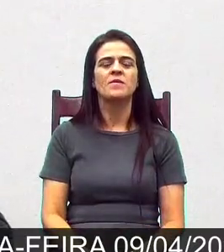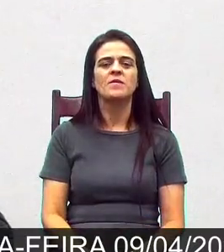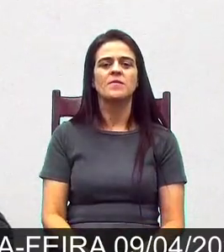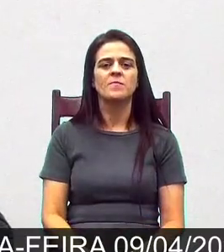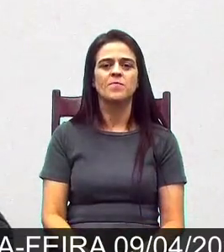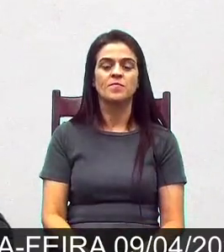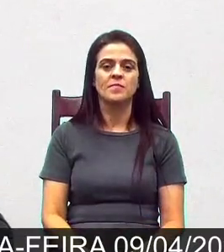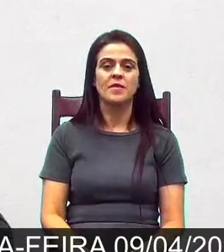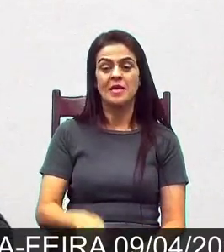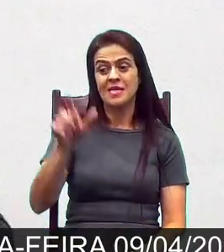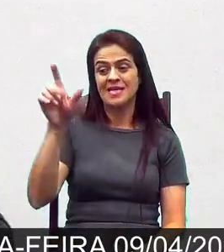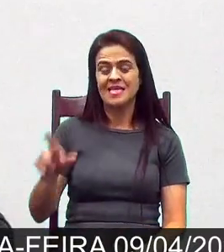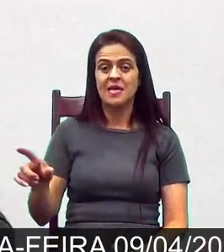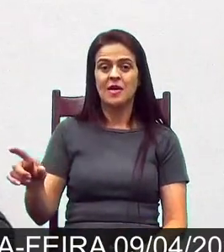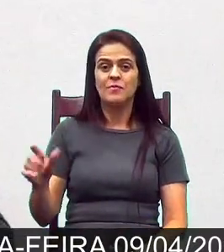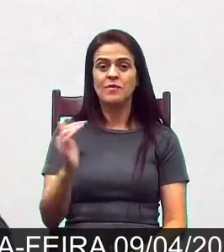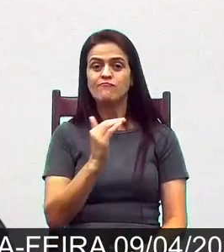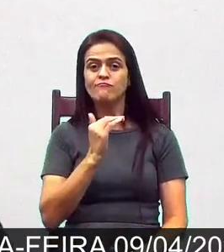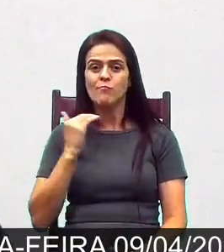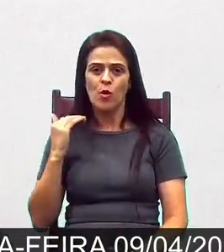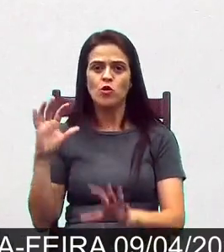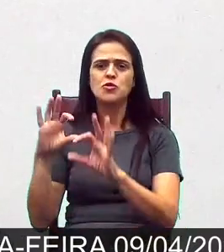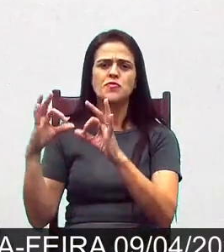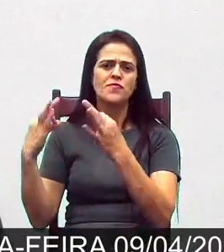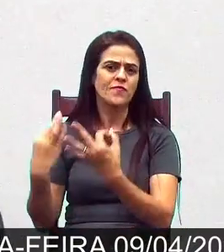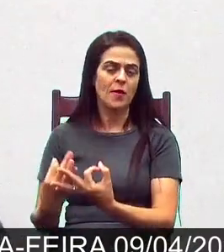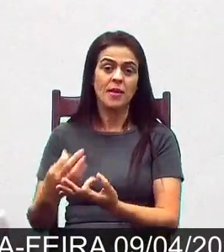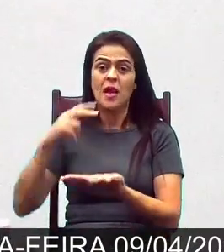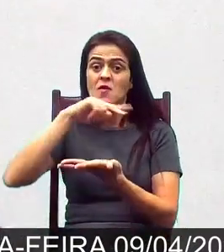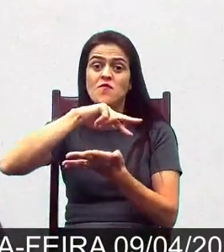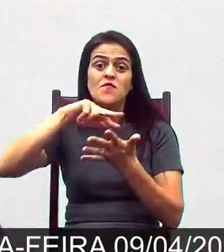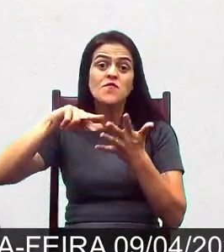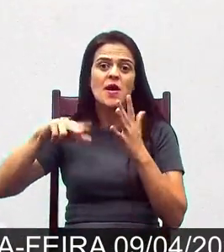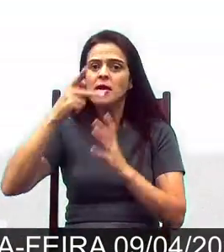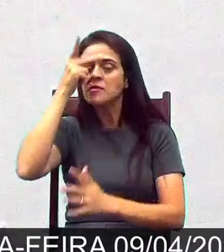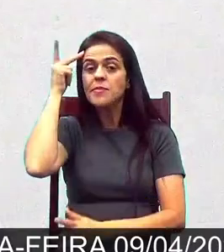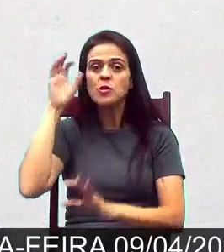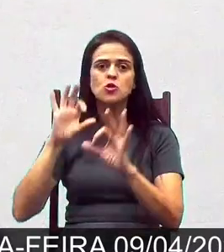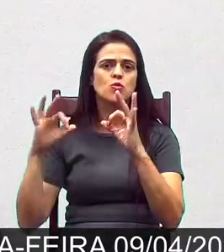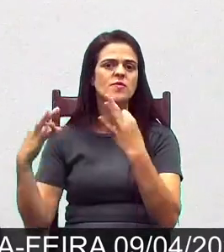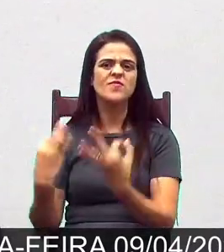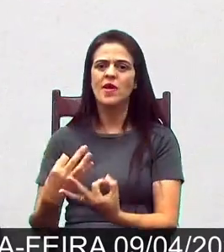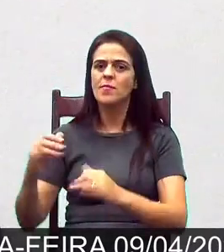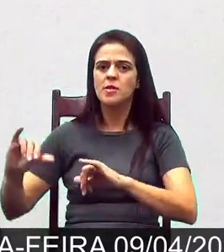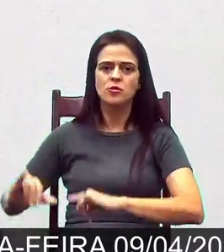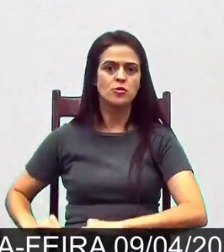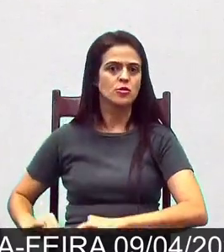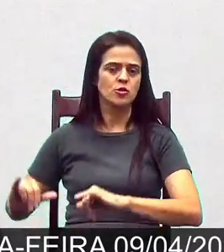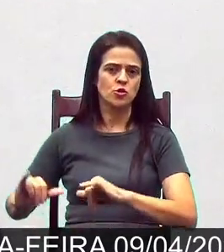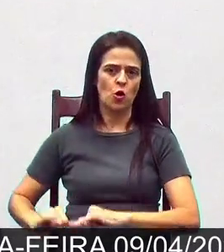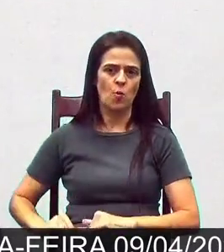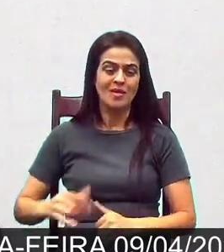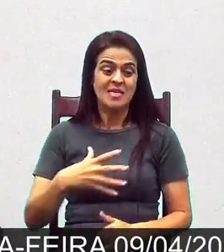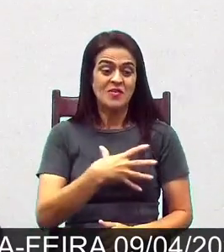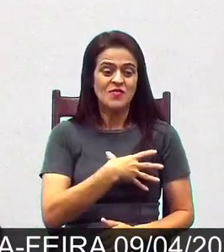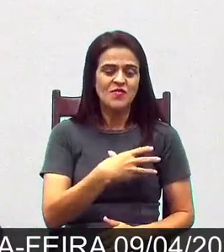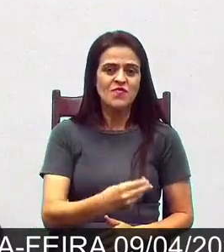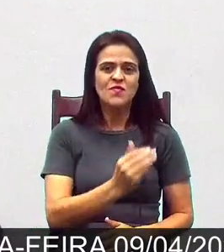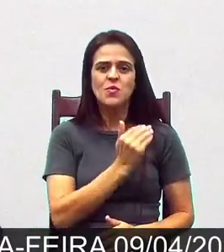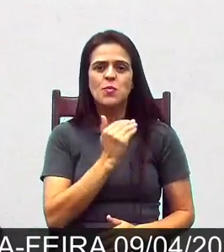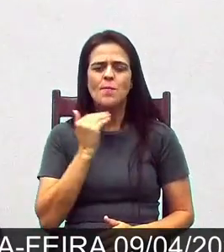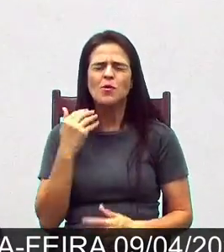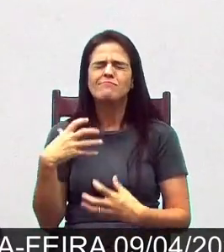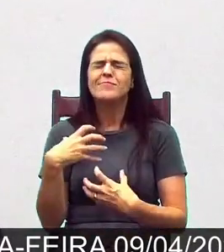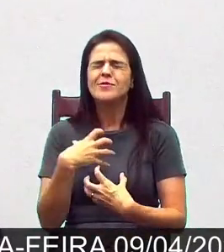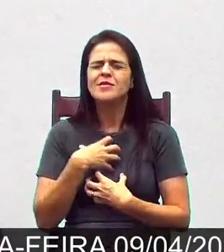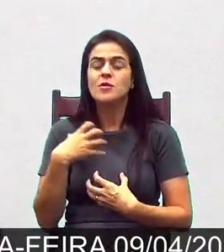O luto parental é uma realidade que afeta inúmeras famílias no mundo. A perda de um filho é um dos